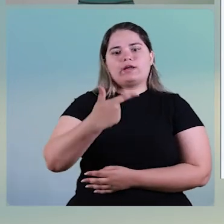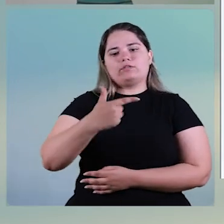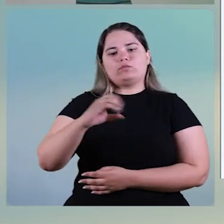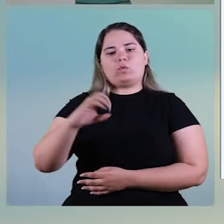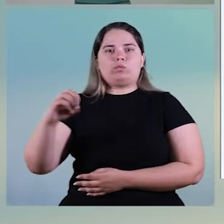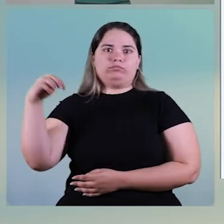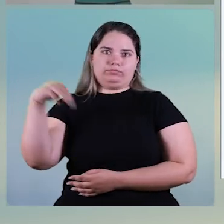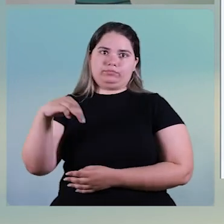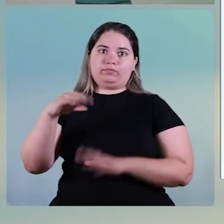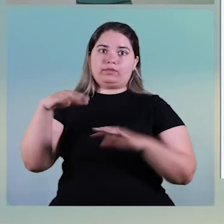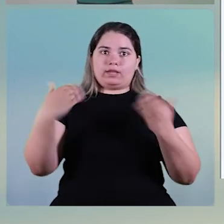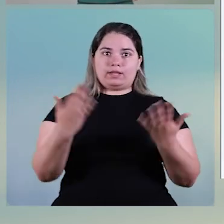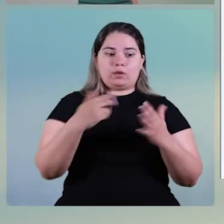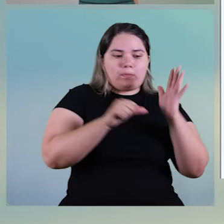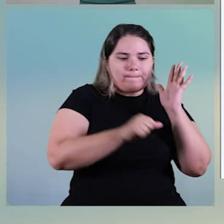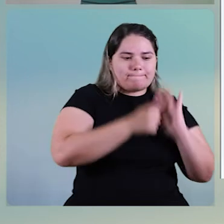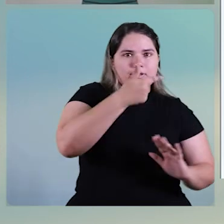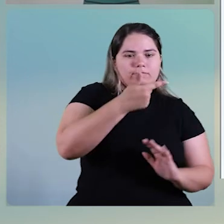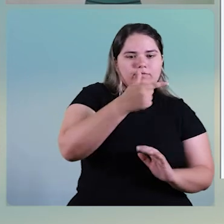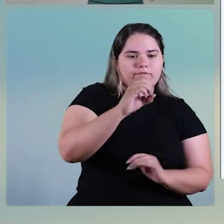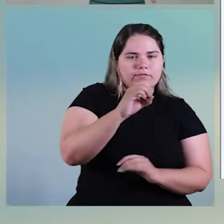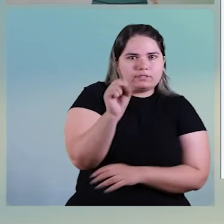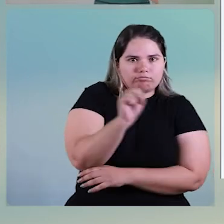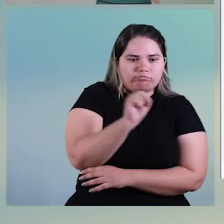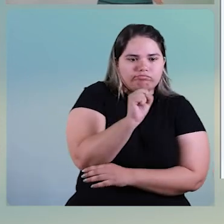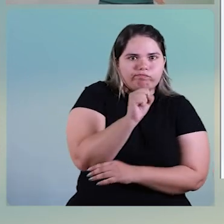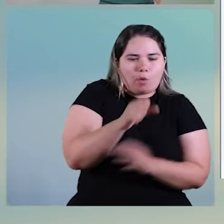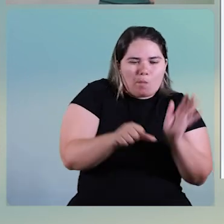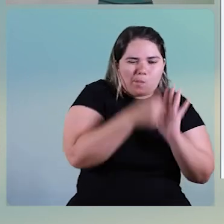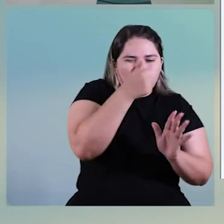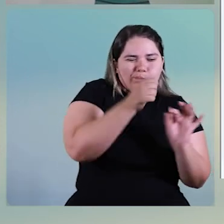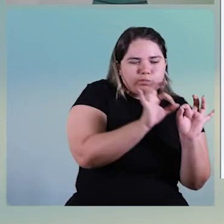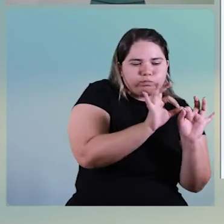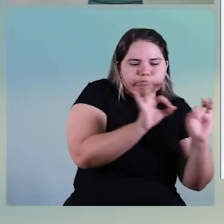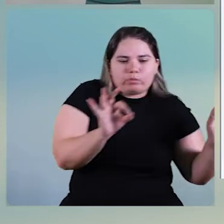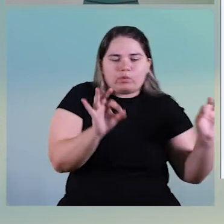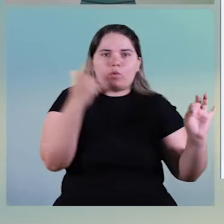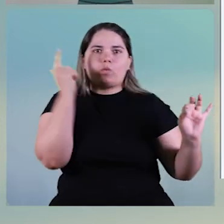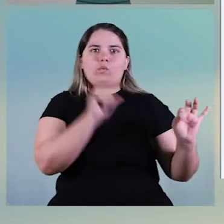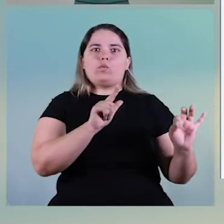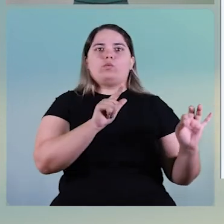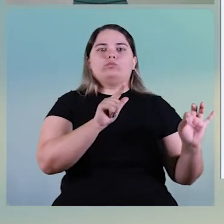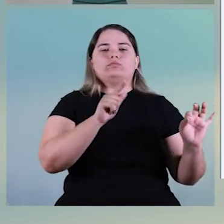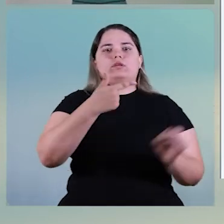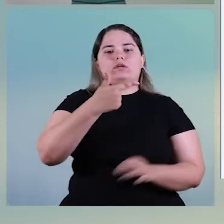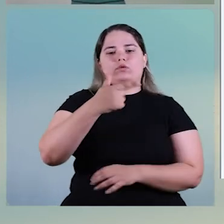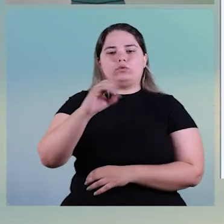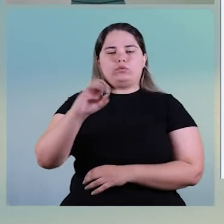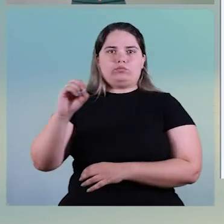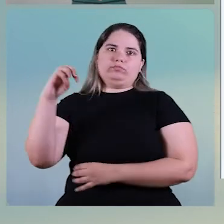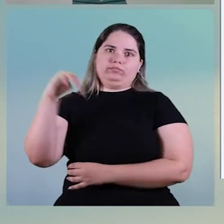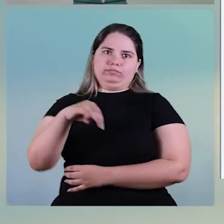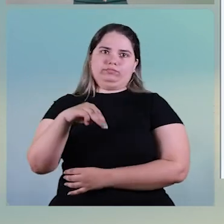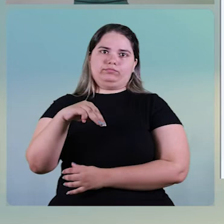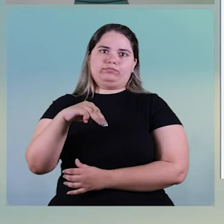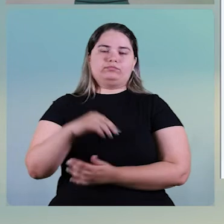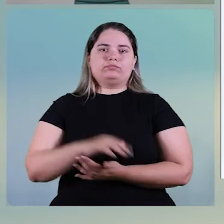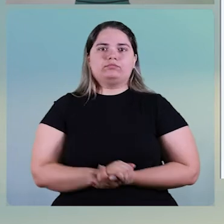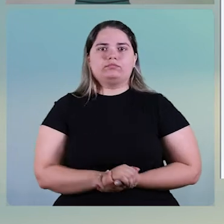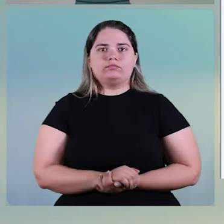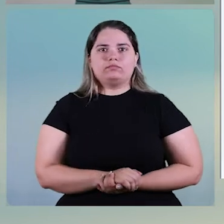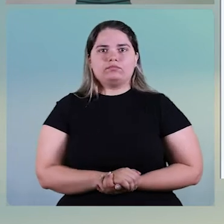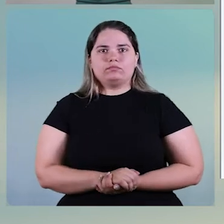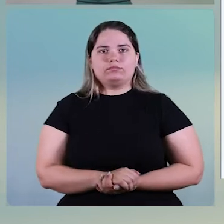nos primeiros 20 segundos, onde ele sai da velocidade zero e atinge a velocidade de 20 metros por segundo, ele gastou 20 segundos e